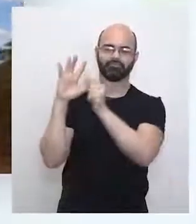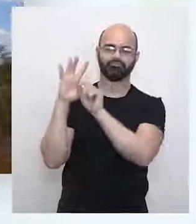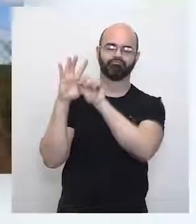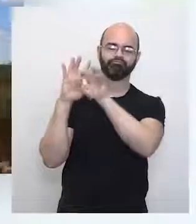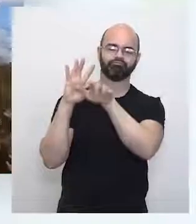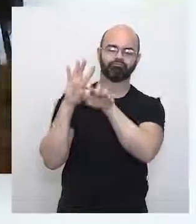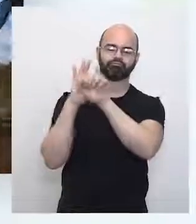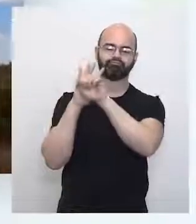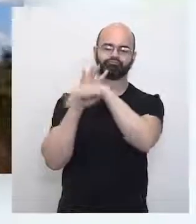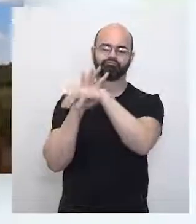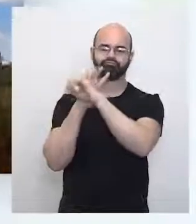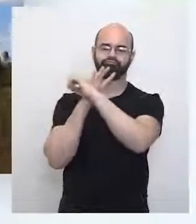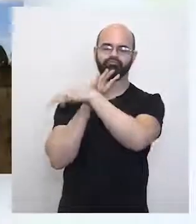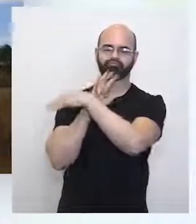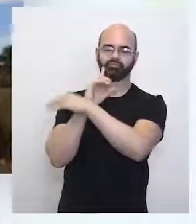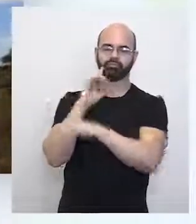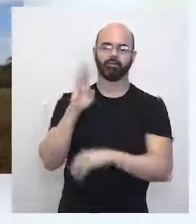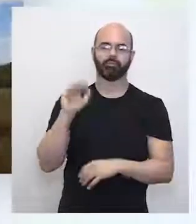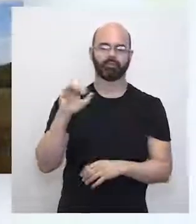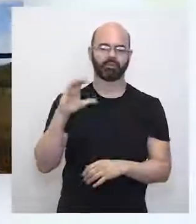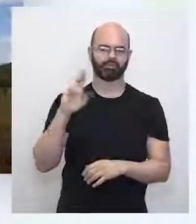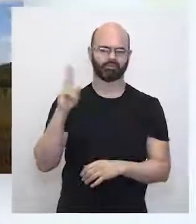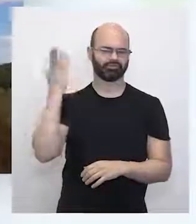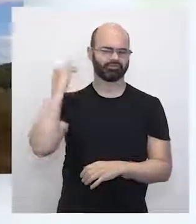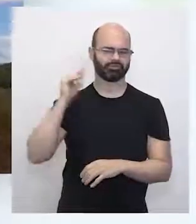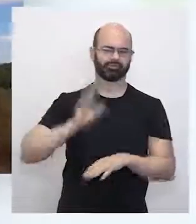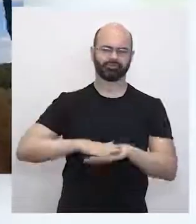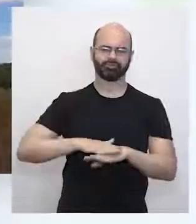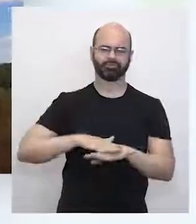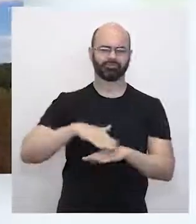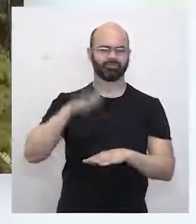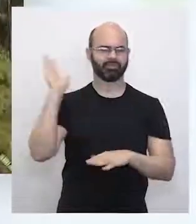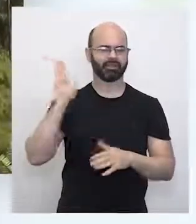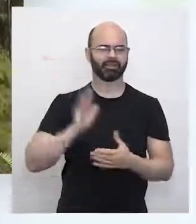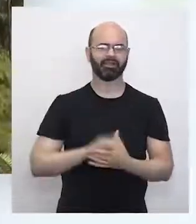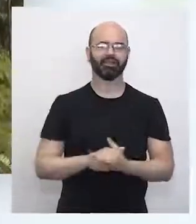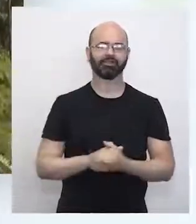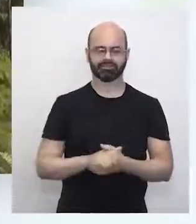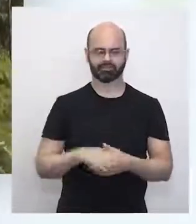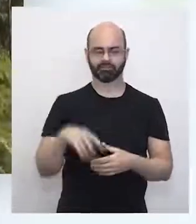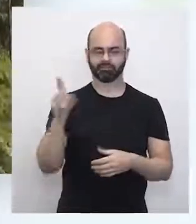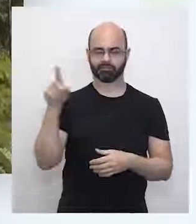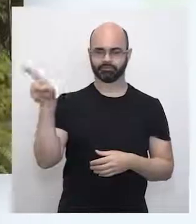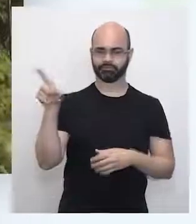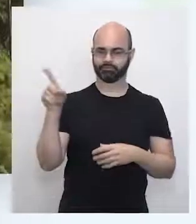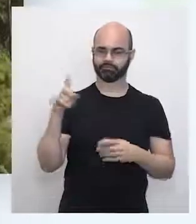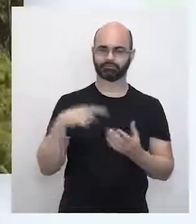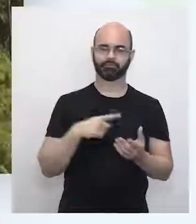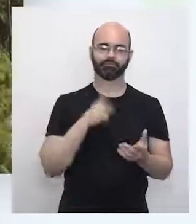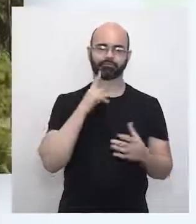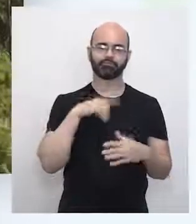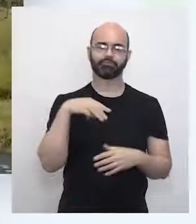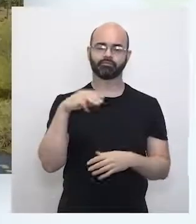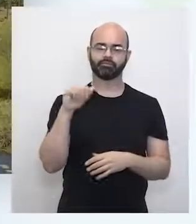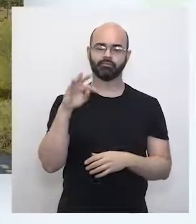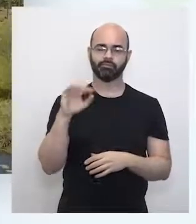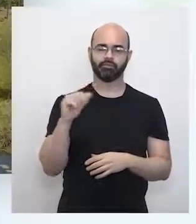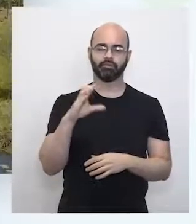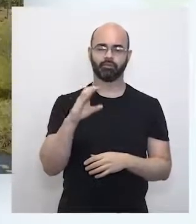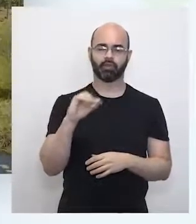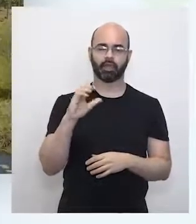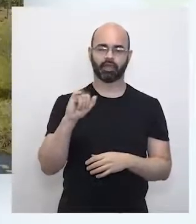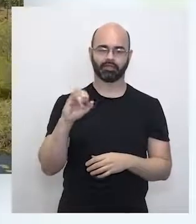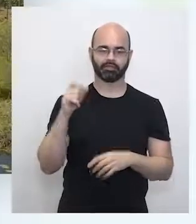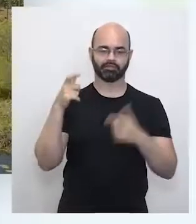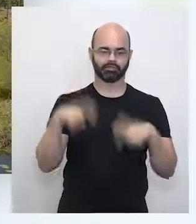havia muito mais babaçu. Espécie nativa do norte do Brasil, ela ocorre na chamada Mata dos Cocais, área de